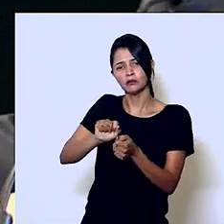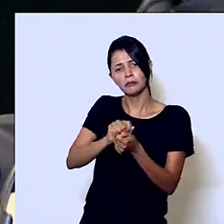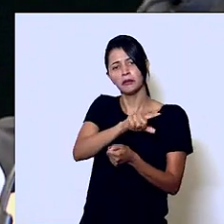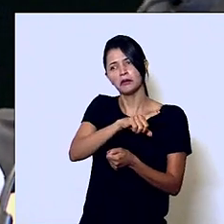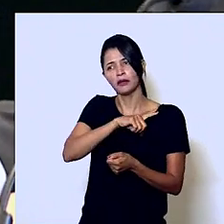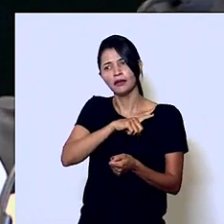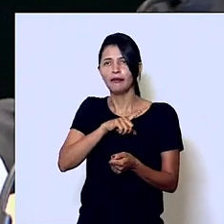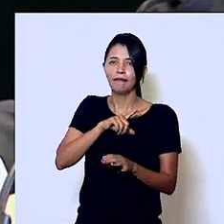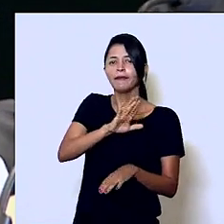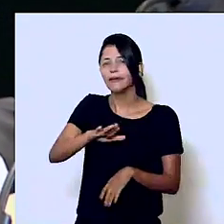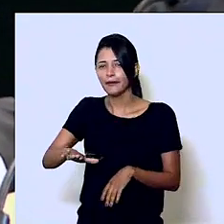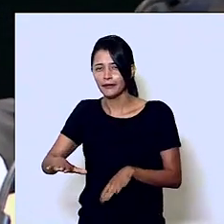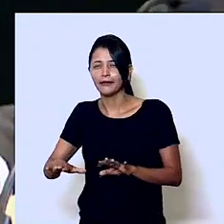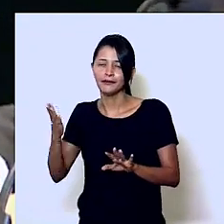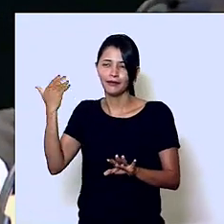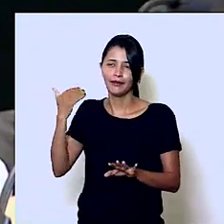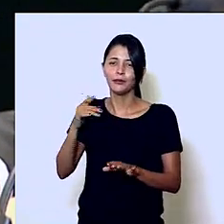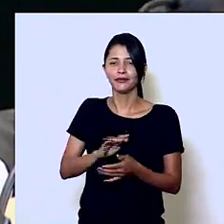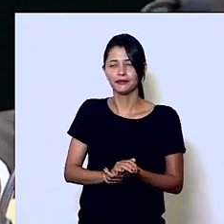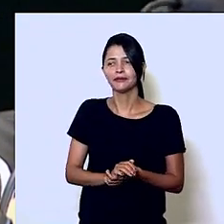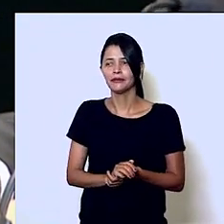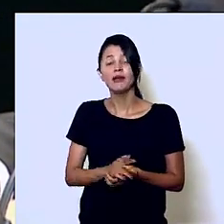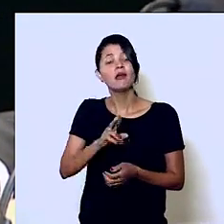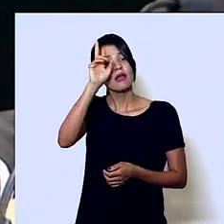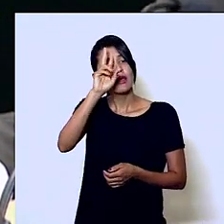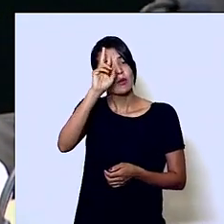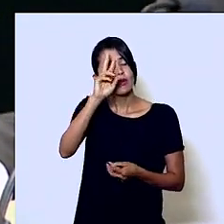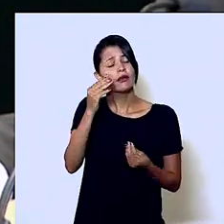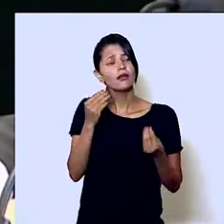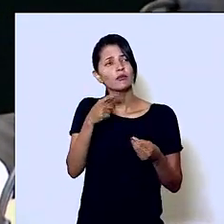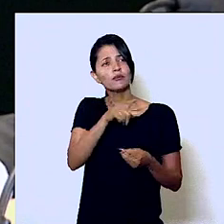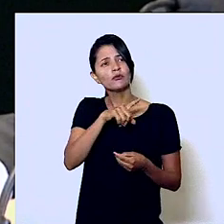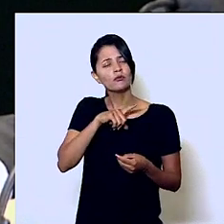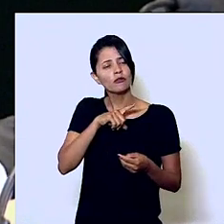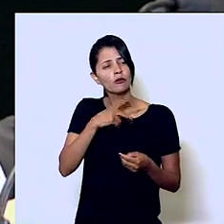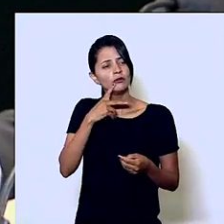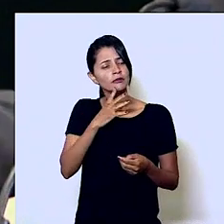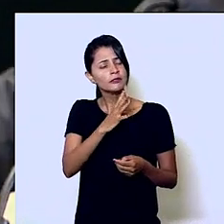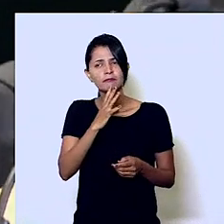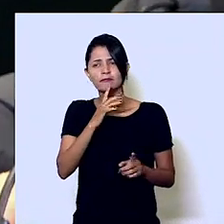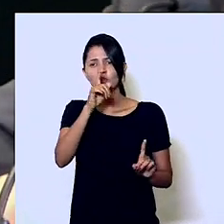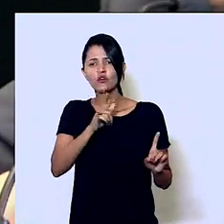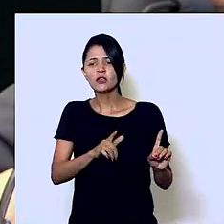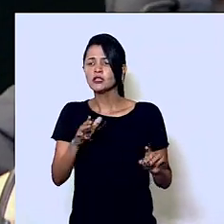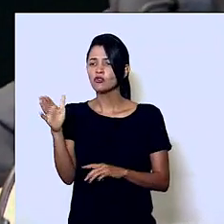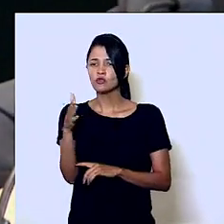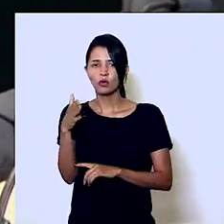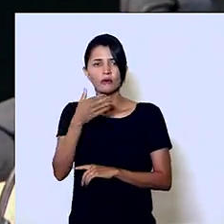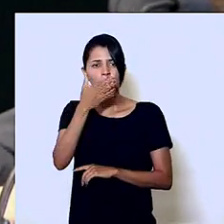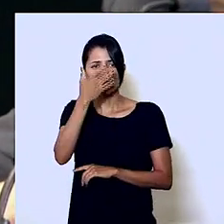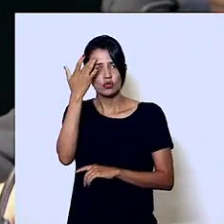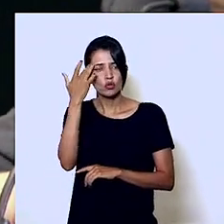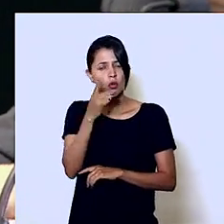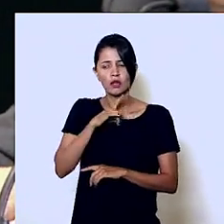crianças, né? E me lembro bem como me fez impressão conhecer um diplomata, eu vinha do Espírito Santo, foi o primeiro diplomata que eu